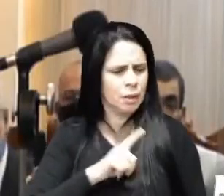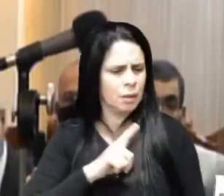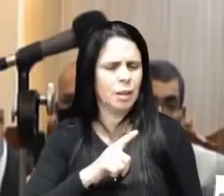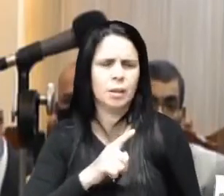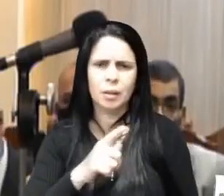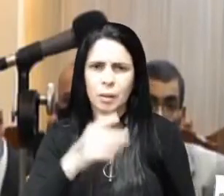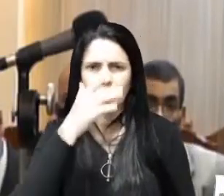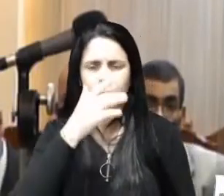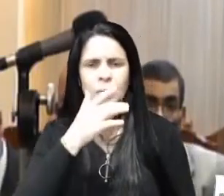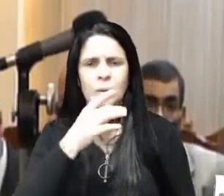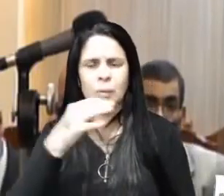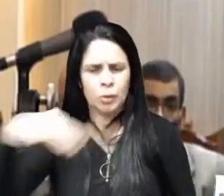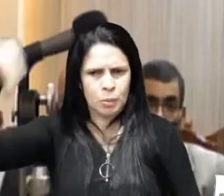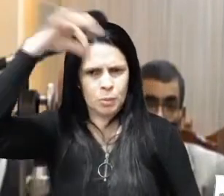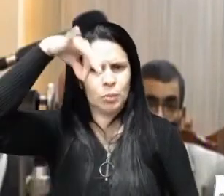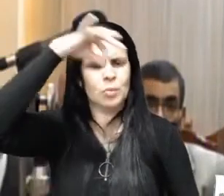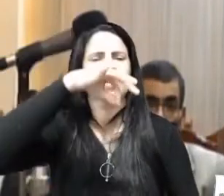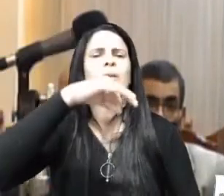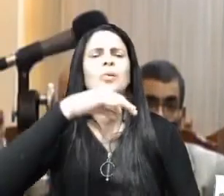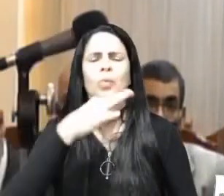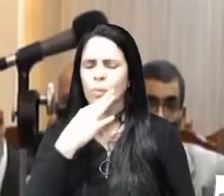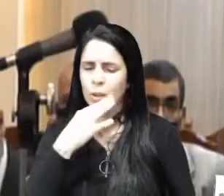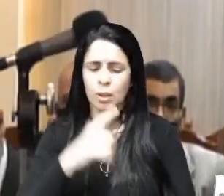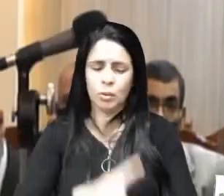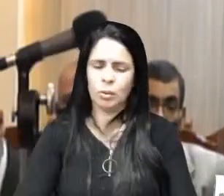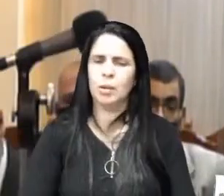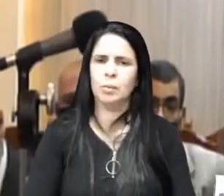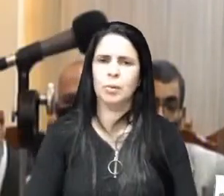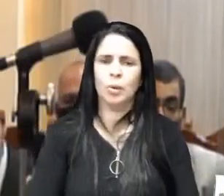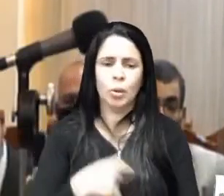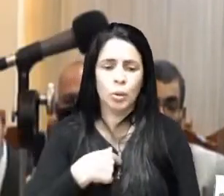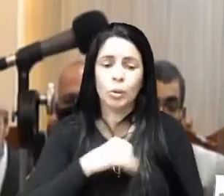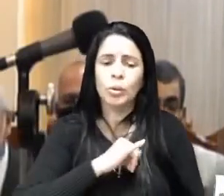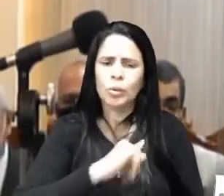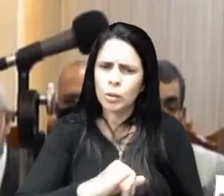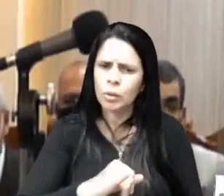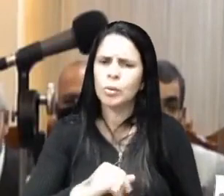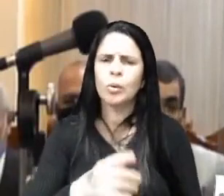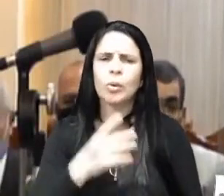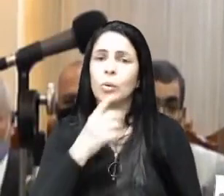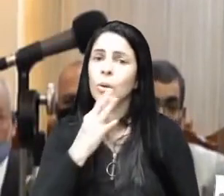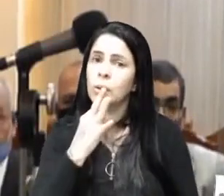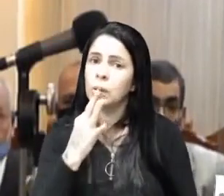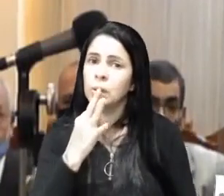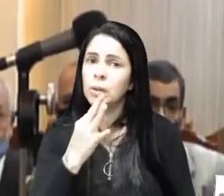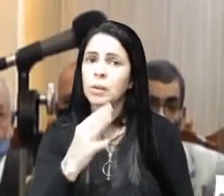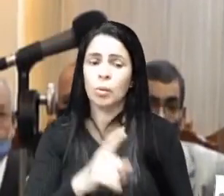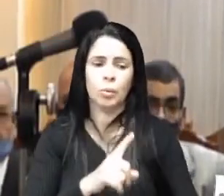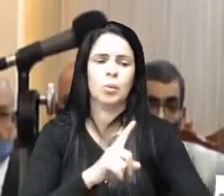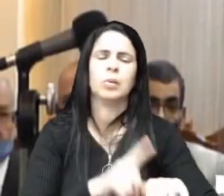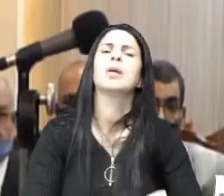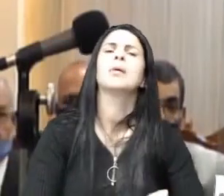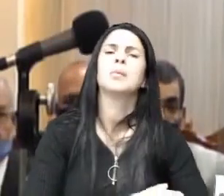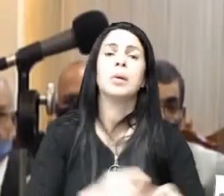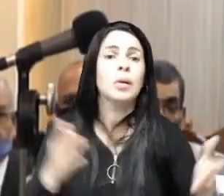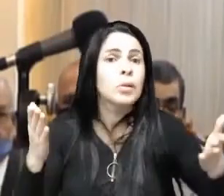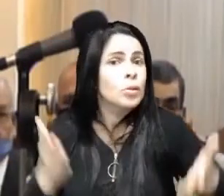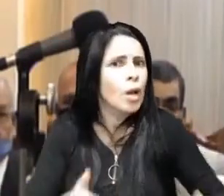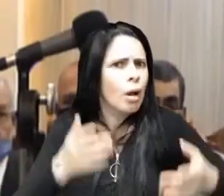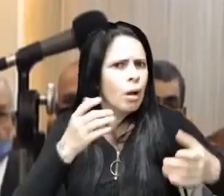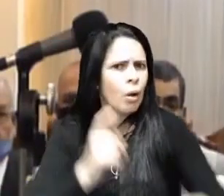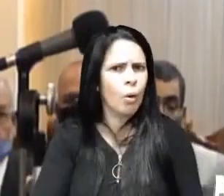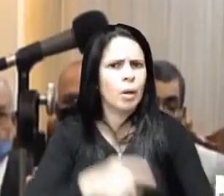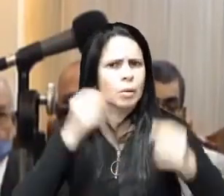conhece o tempo. Aleluia! Digo isso conhecendo o tempo, que já é hora de